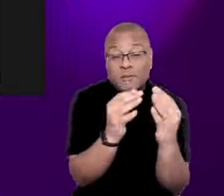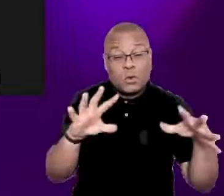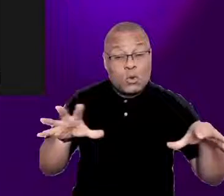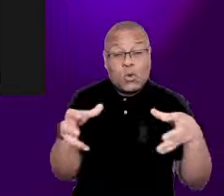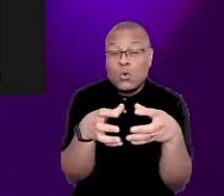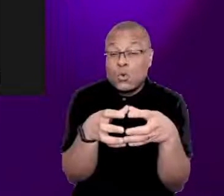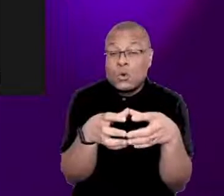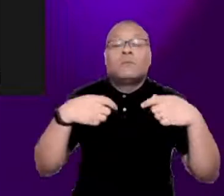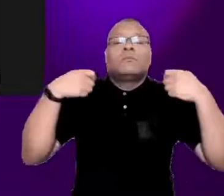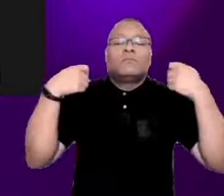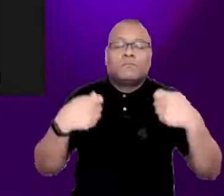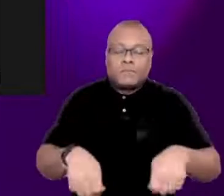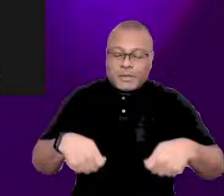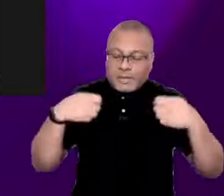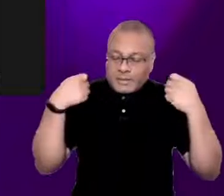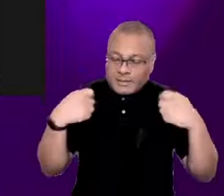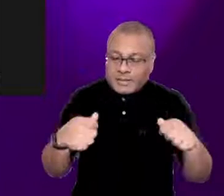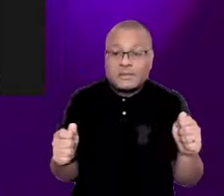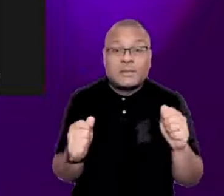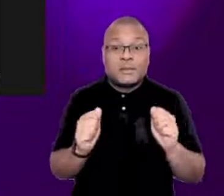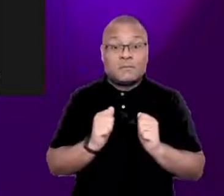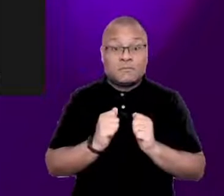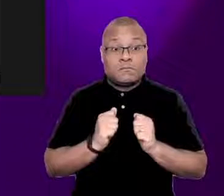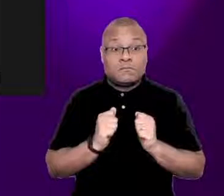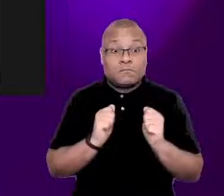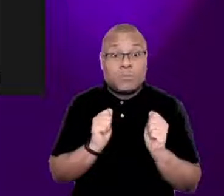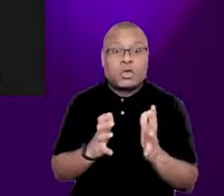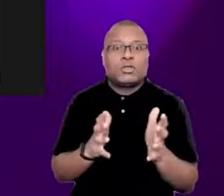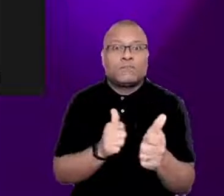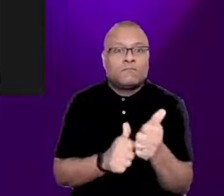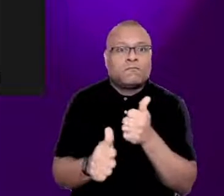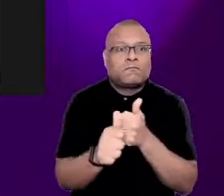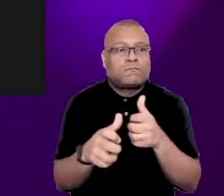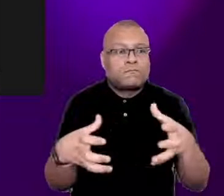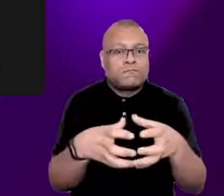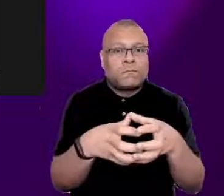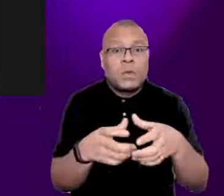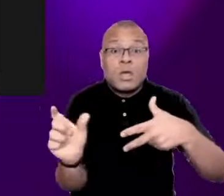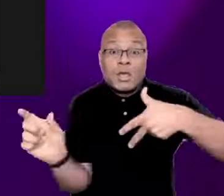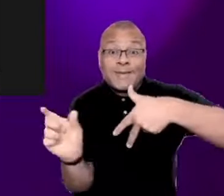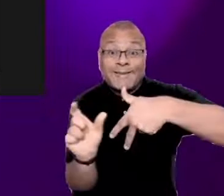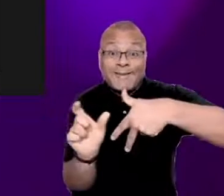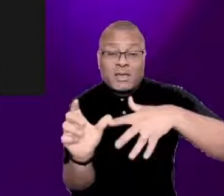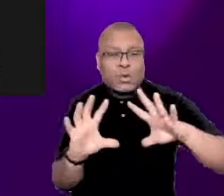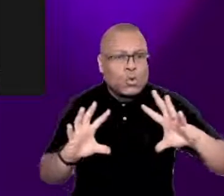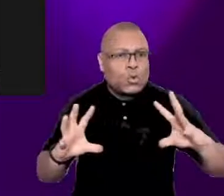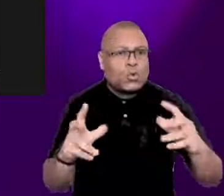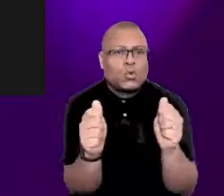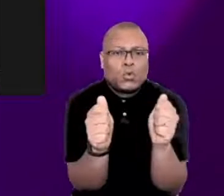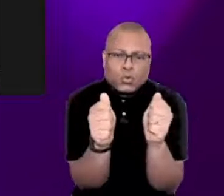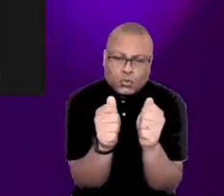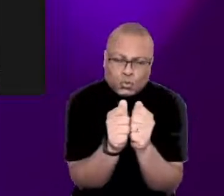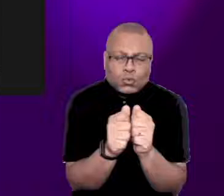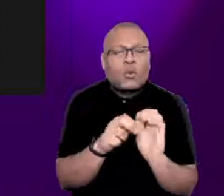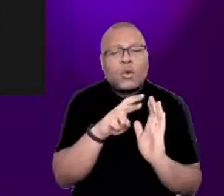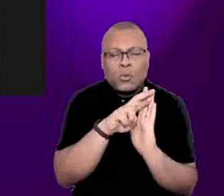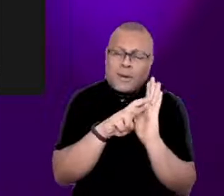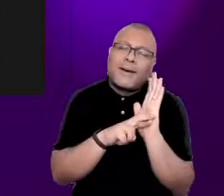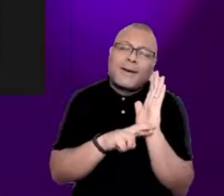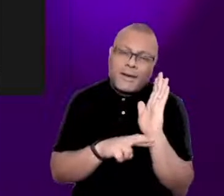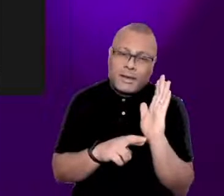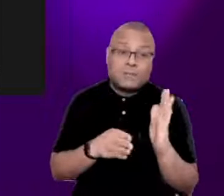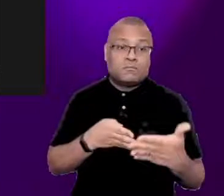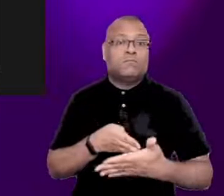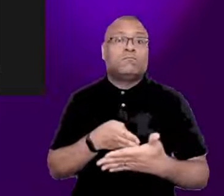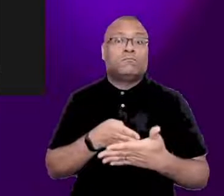nós precisamos de uma ação proativa e conjunta de todos esses stakeholders, junto com a regulação, para